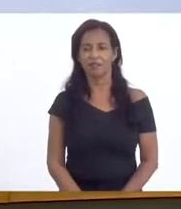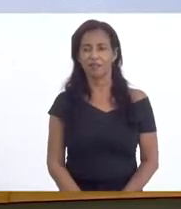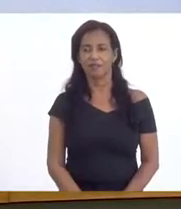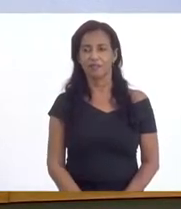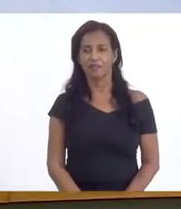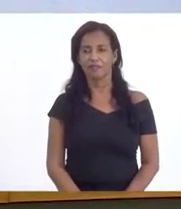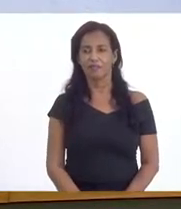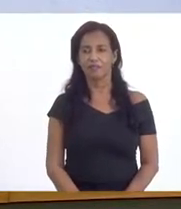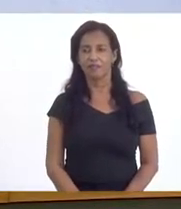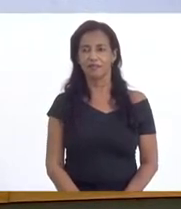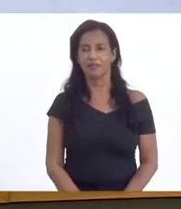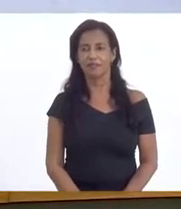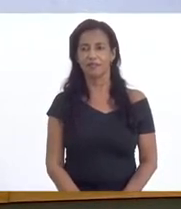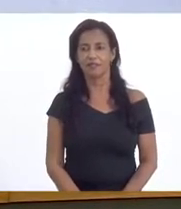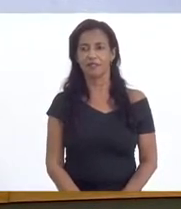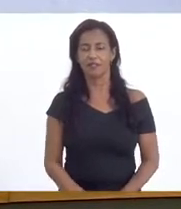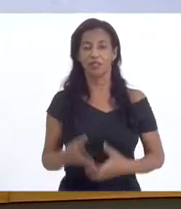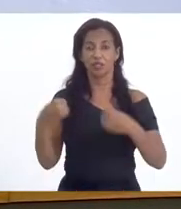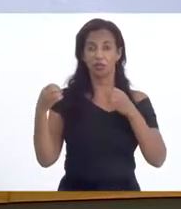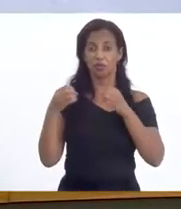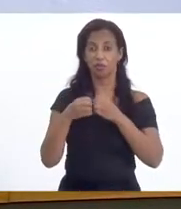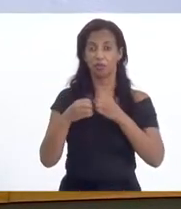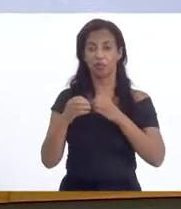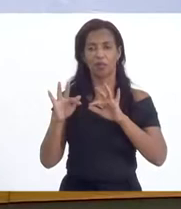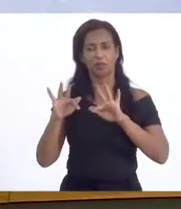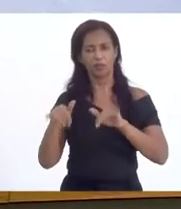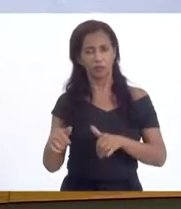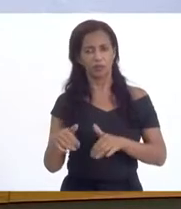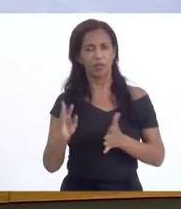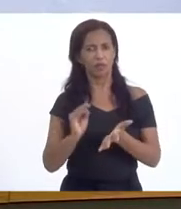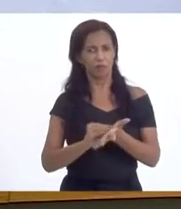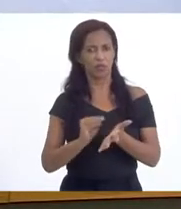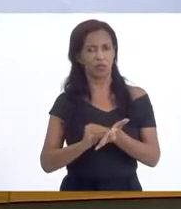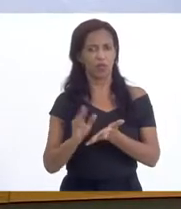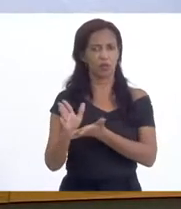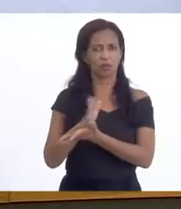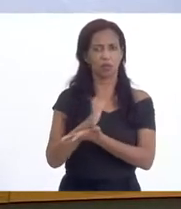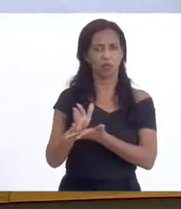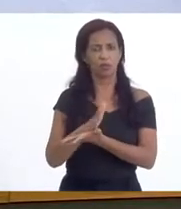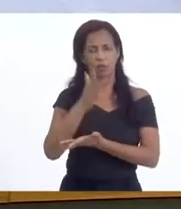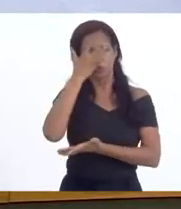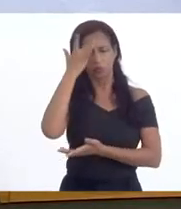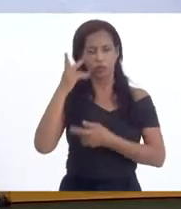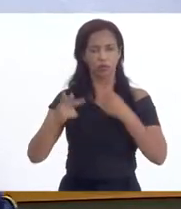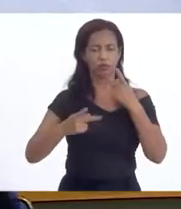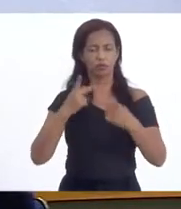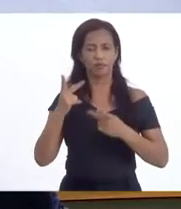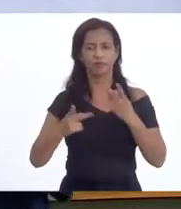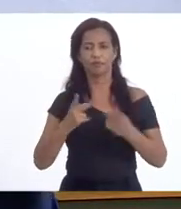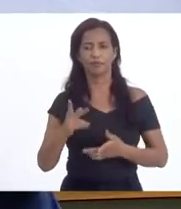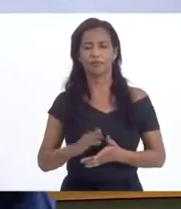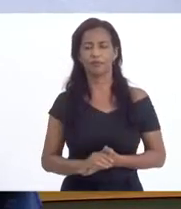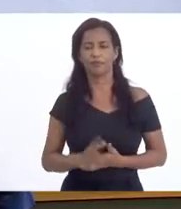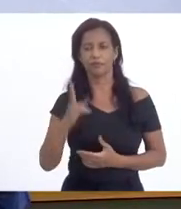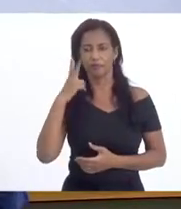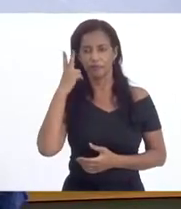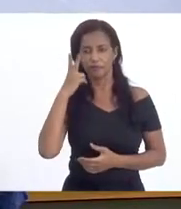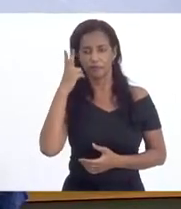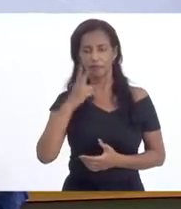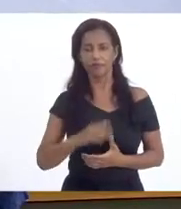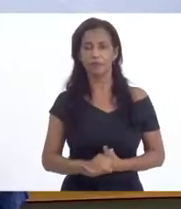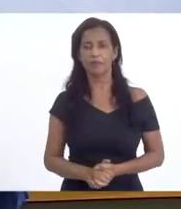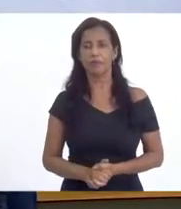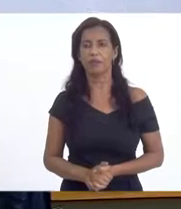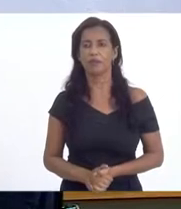Estamos próximo do encerramento, ainda teremos algumas outras pessoas da mesa aqui para fazer a saudação, vereadores,